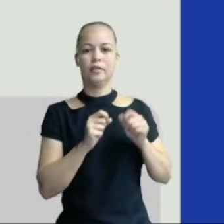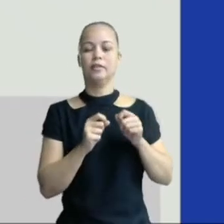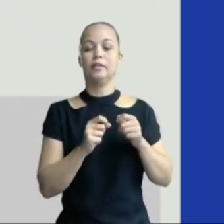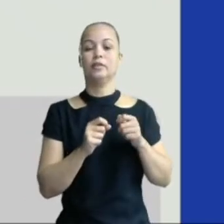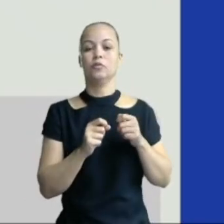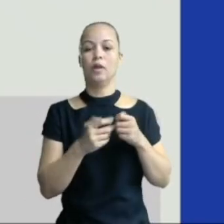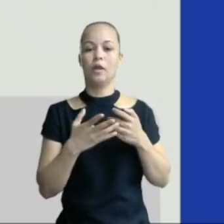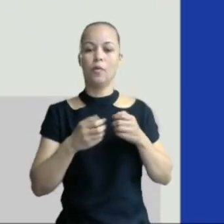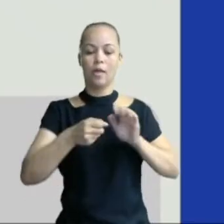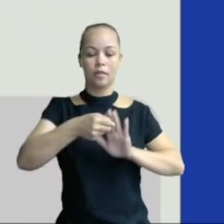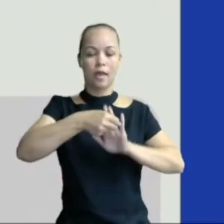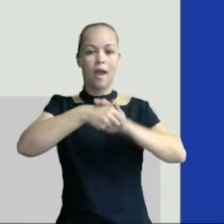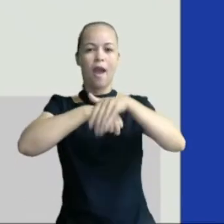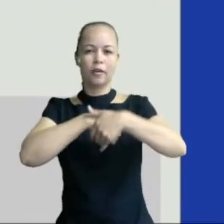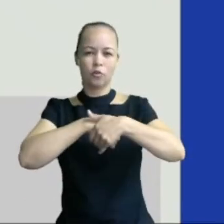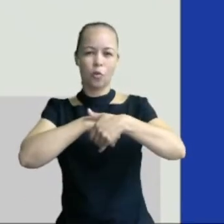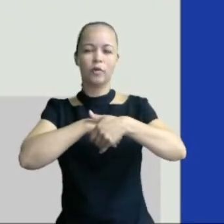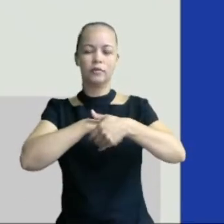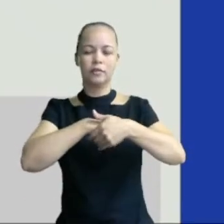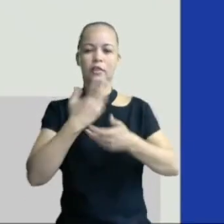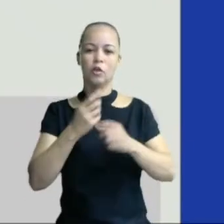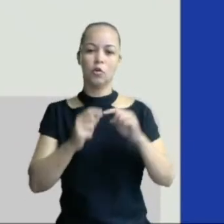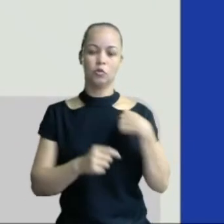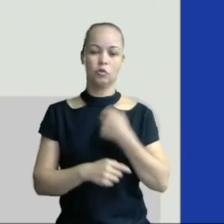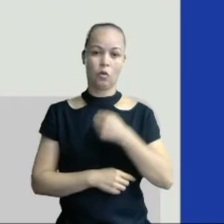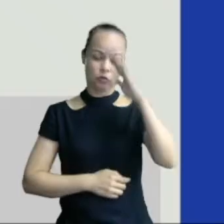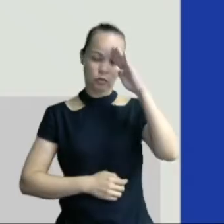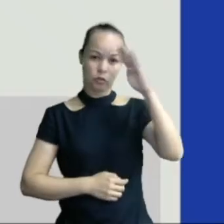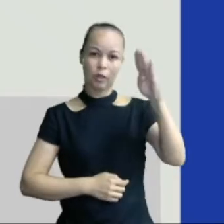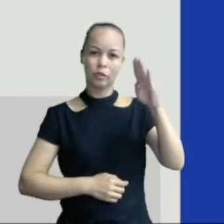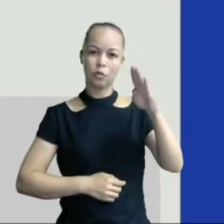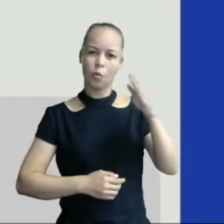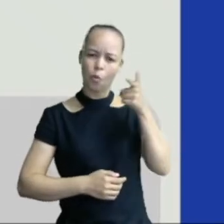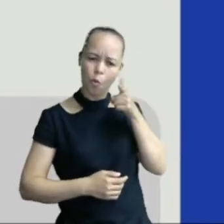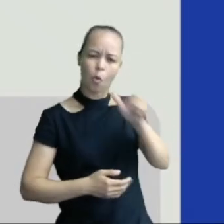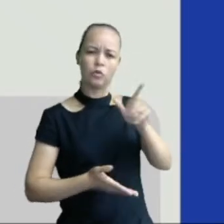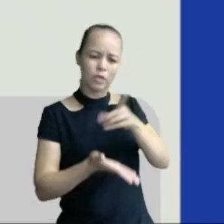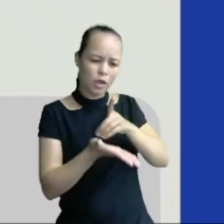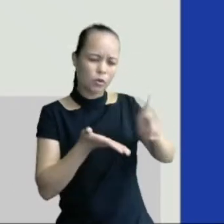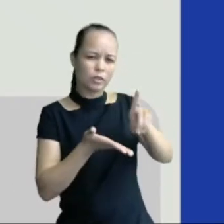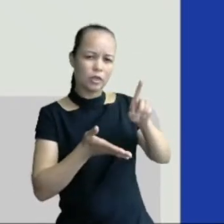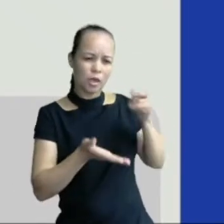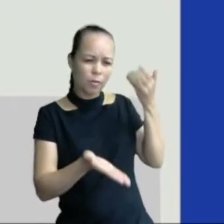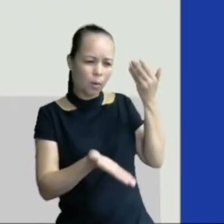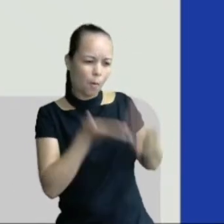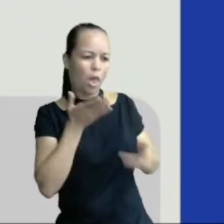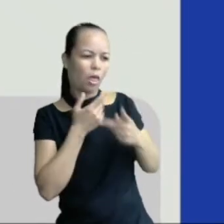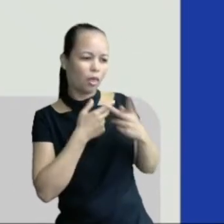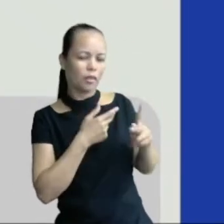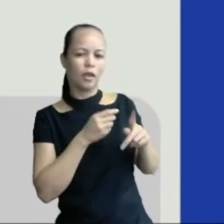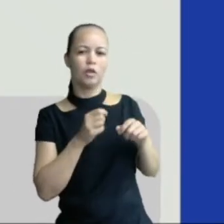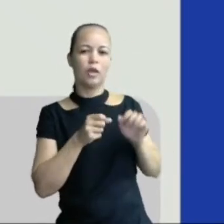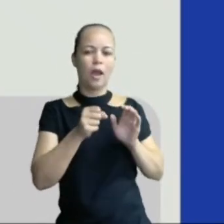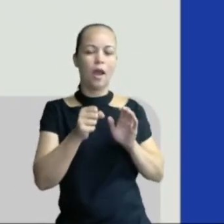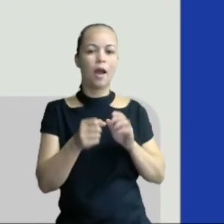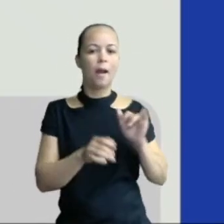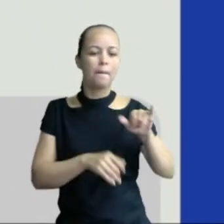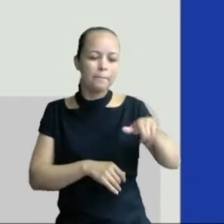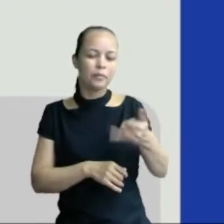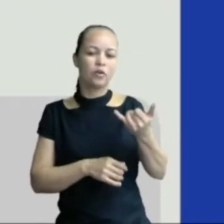o anoitecer, nossos soldados conseguiram derrotar o inimigo, que aproveitou a escuridão da noite